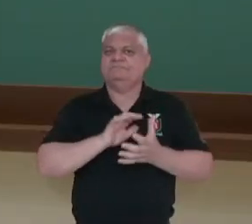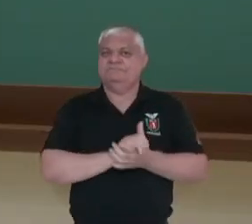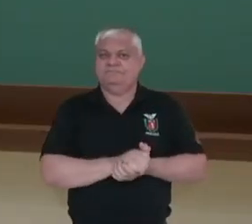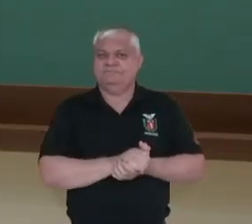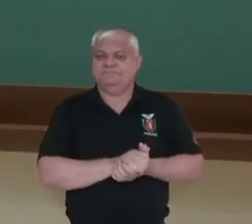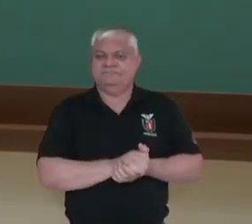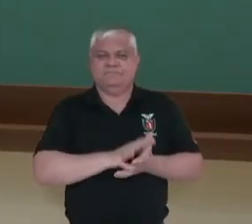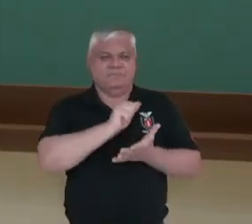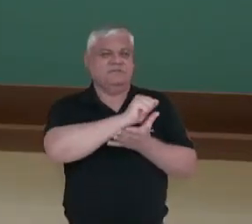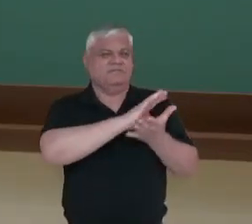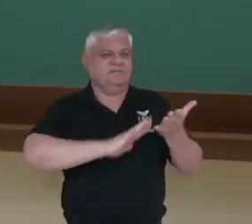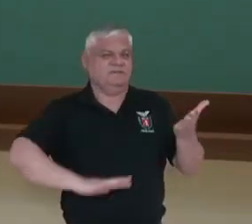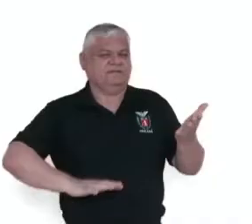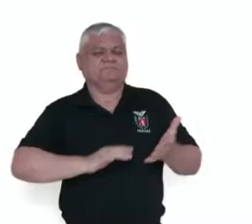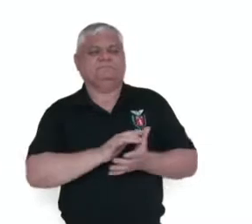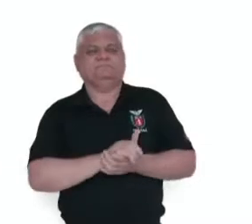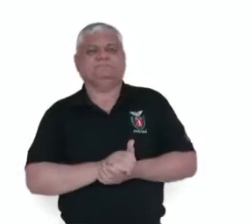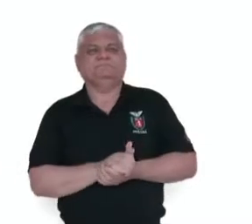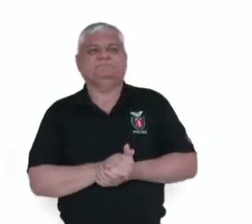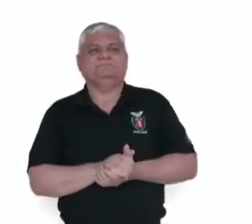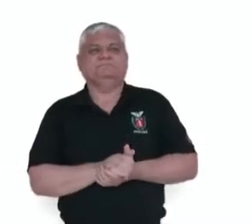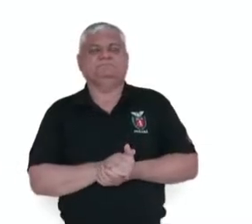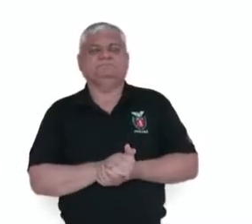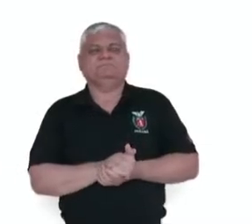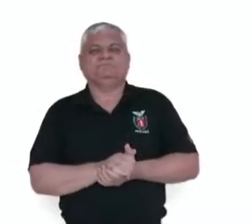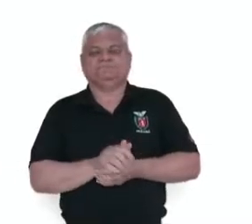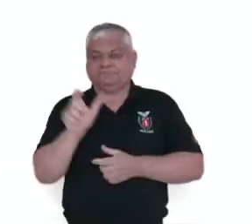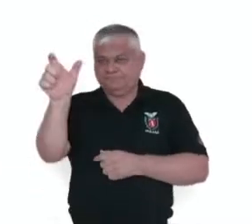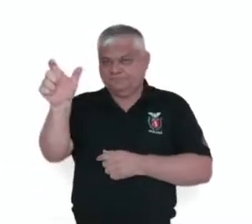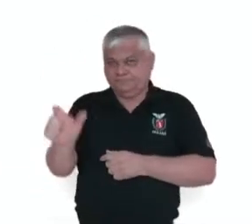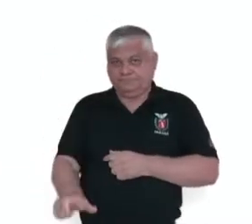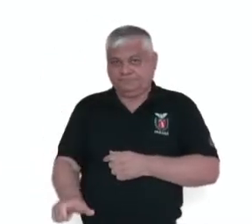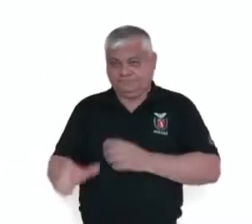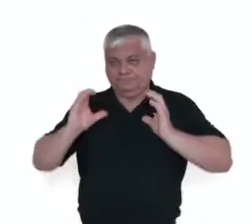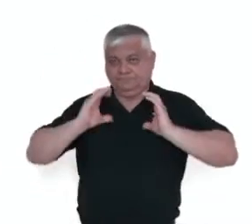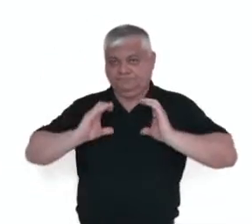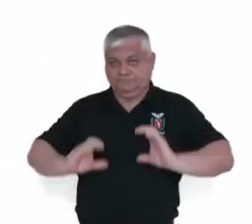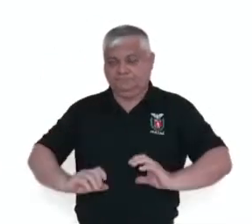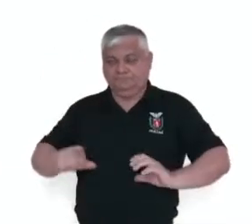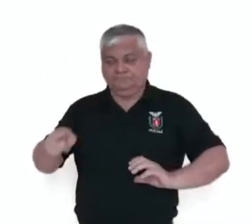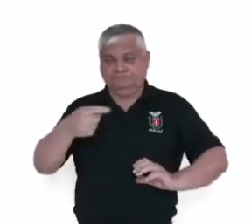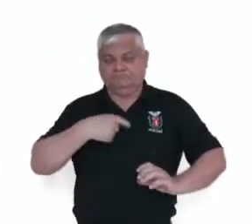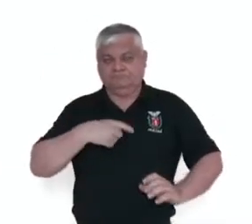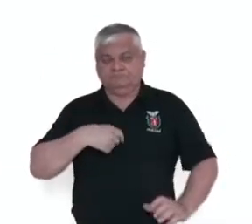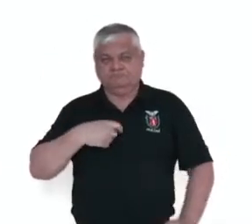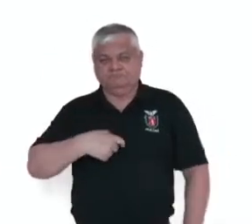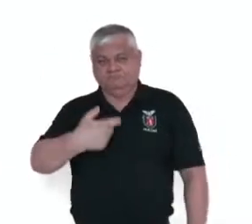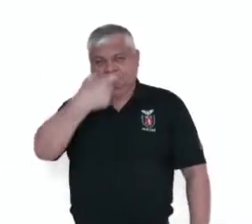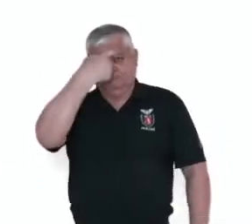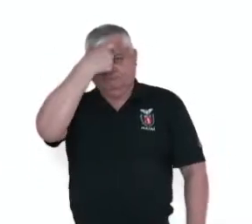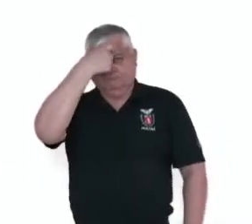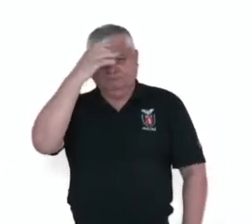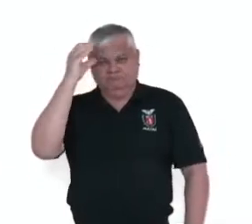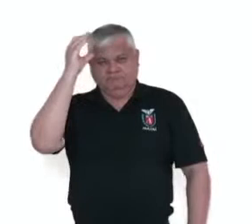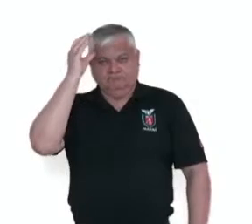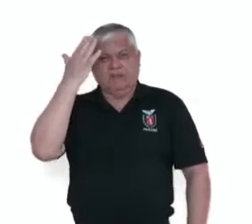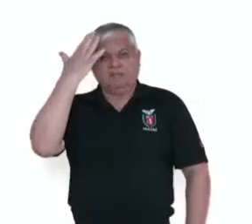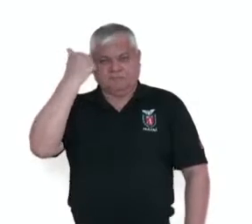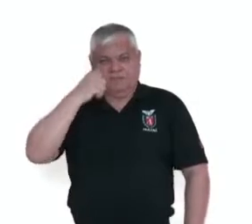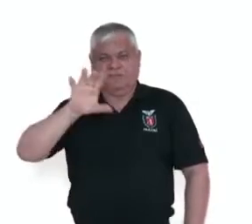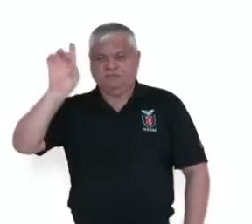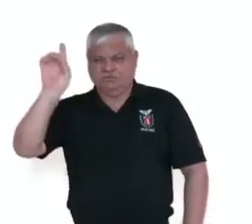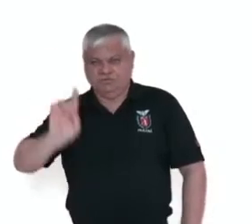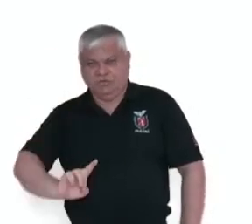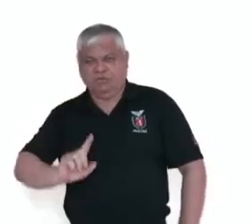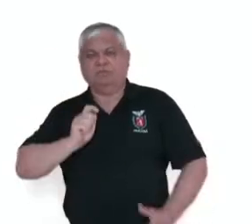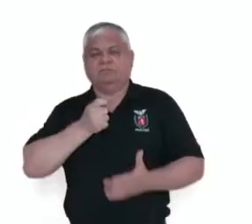Vamos à primeira atividade, então? O cidadão é um indivíduo que tem consciência de seus direitos e deveres e